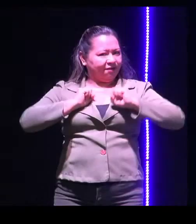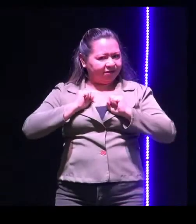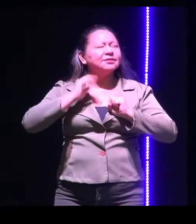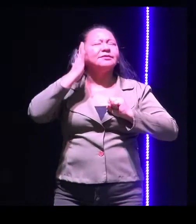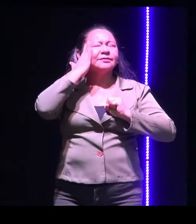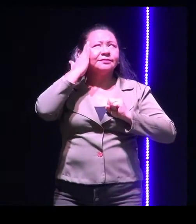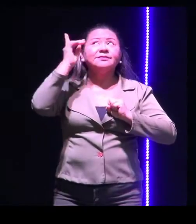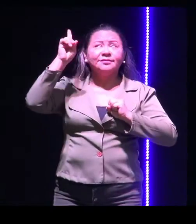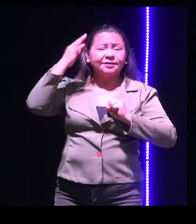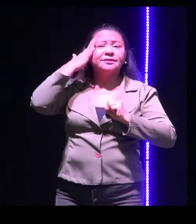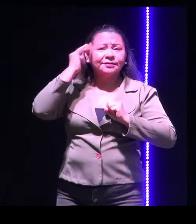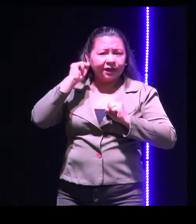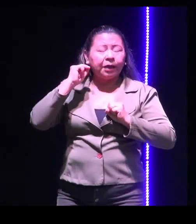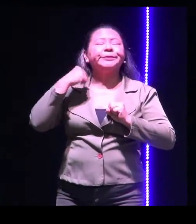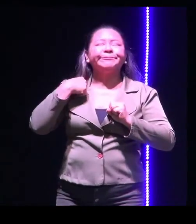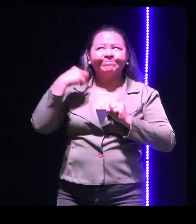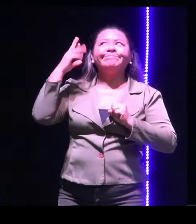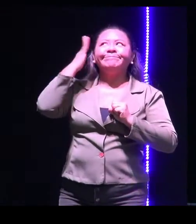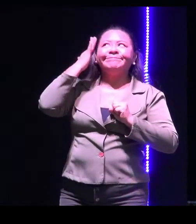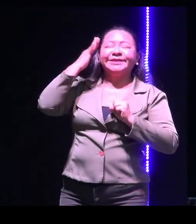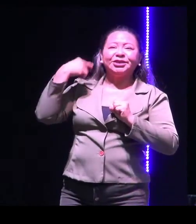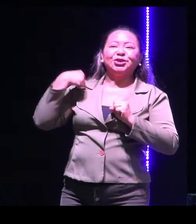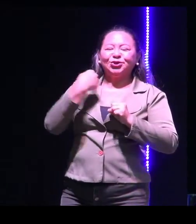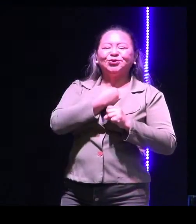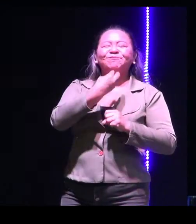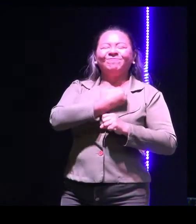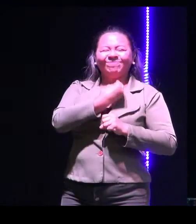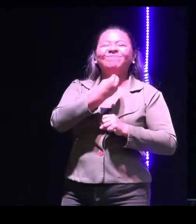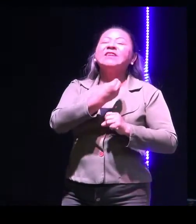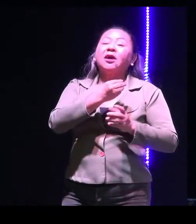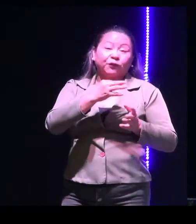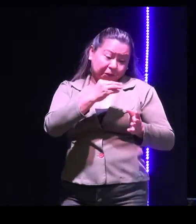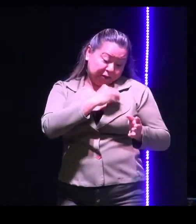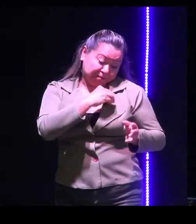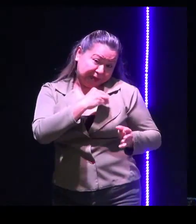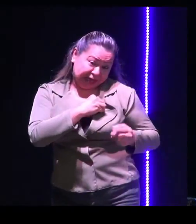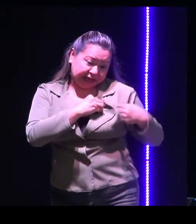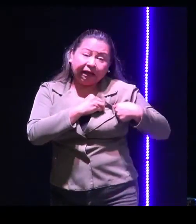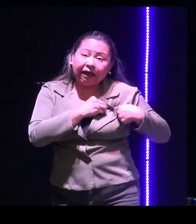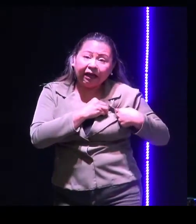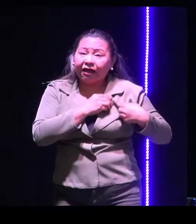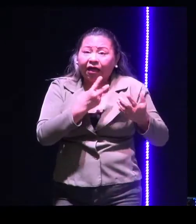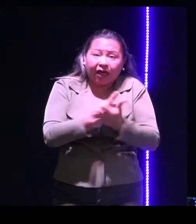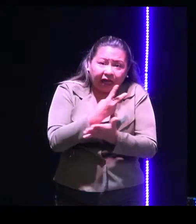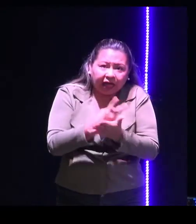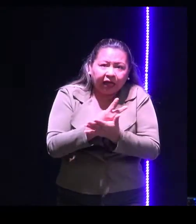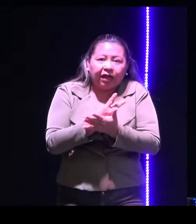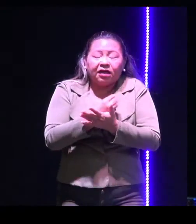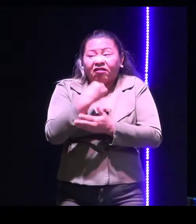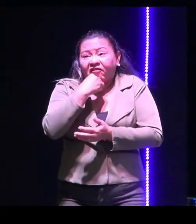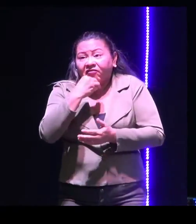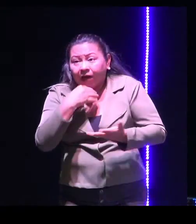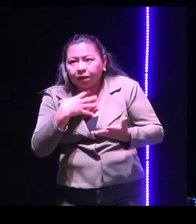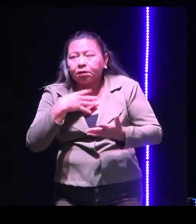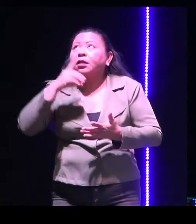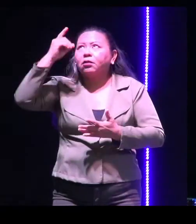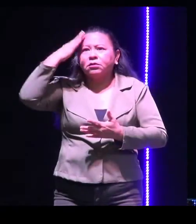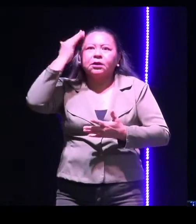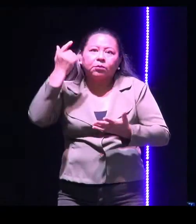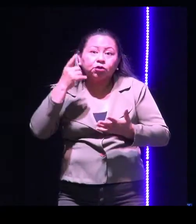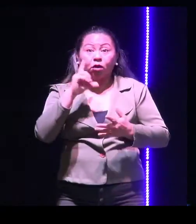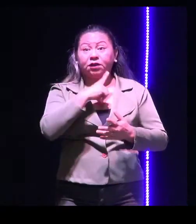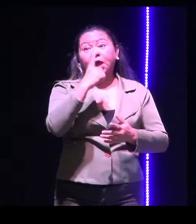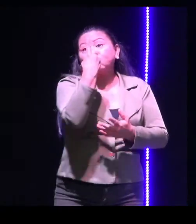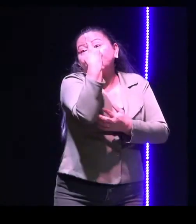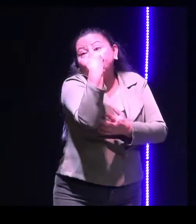Ele sabe que nós vamos errar, Ele sabe que nós vamos pecar, até porque a Bíblia fala sobre isso. A Bíblia diz que só existe